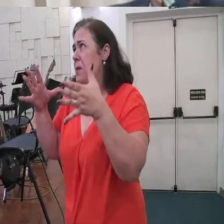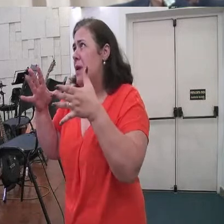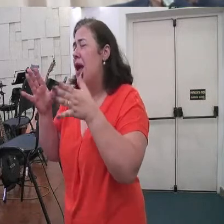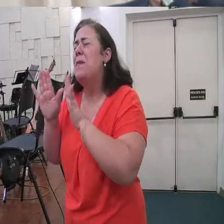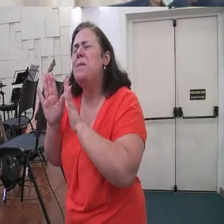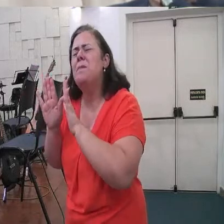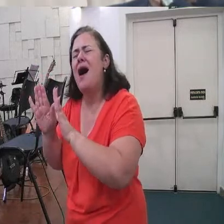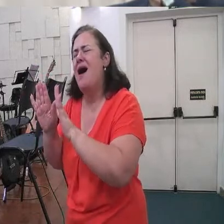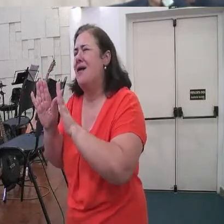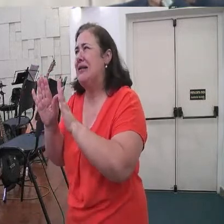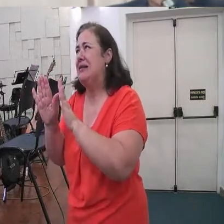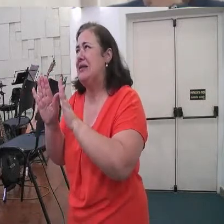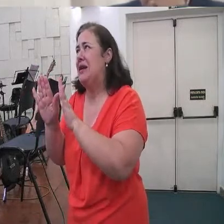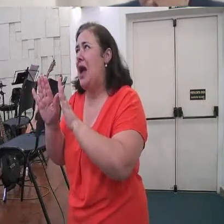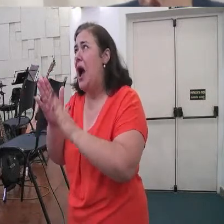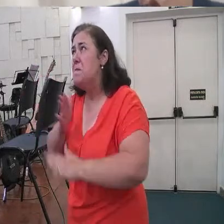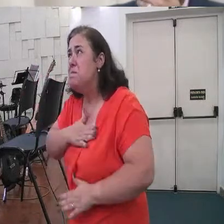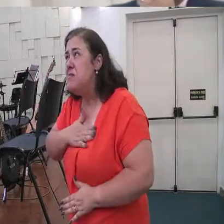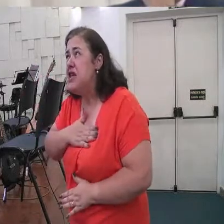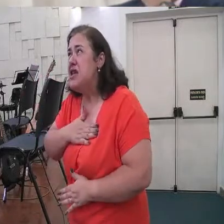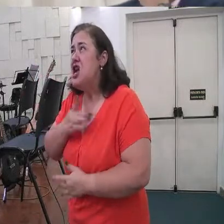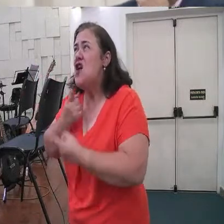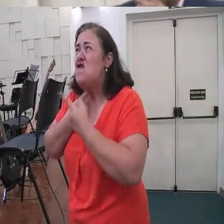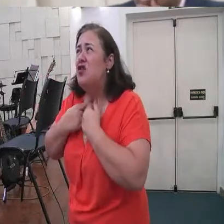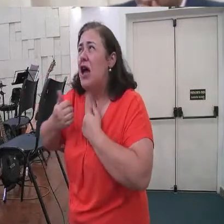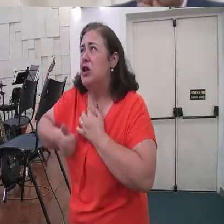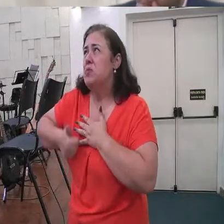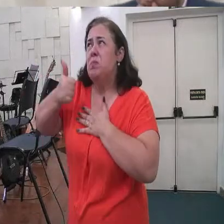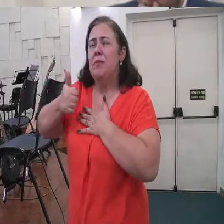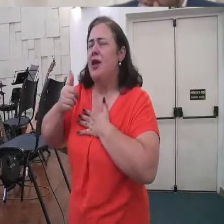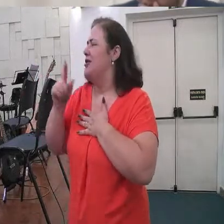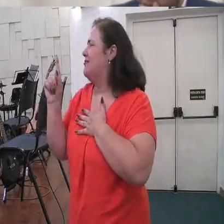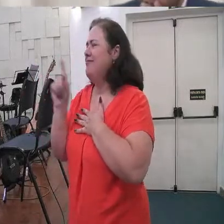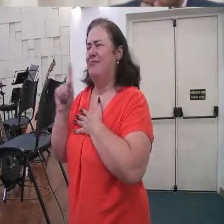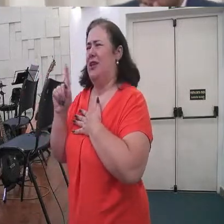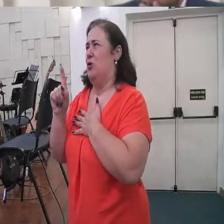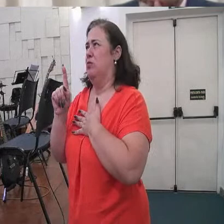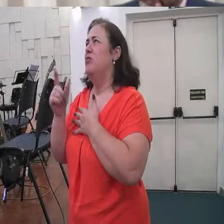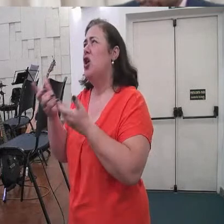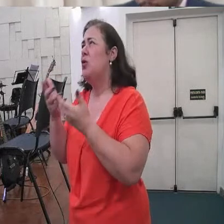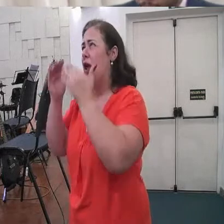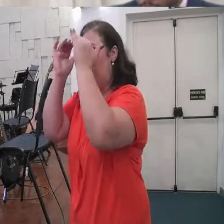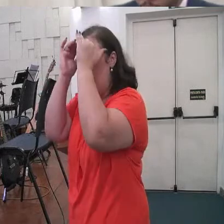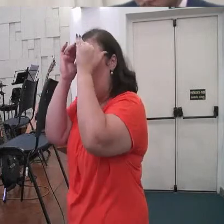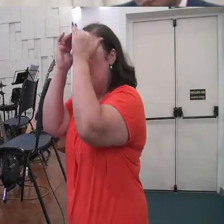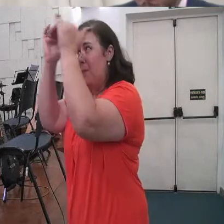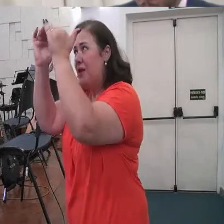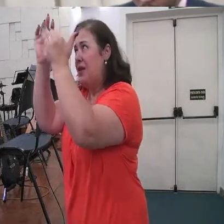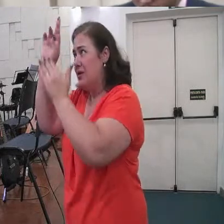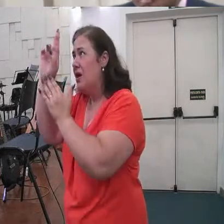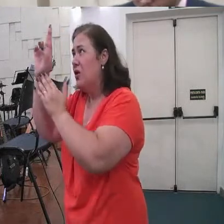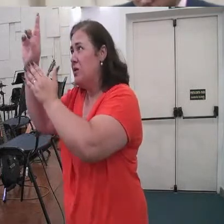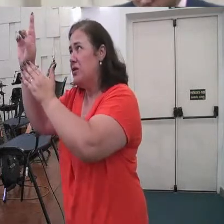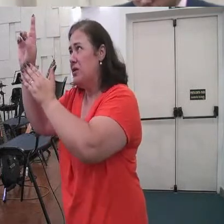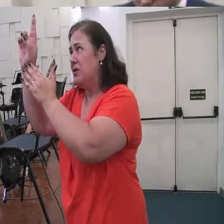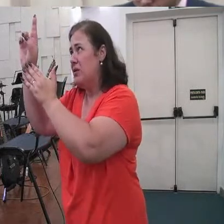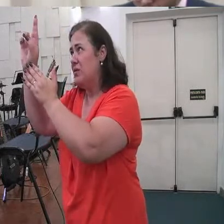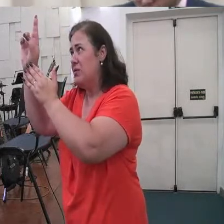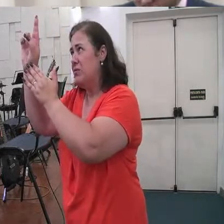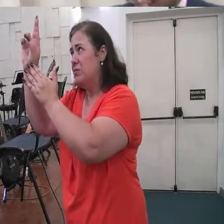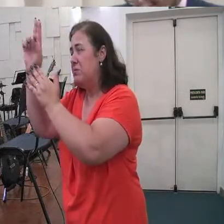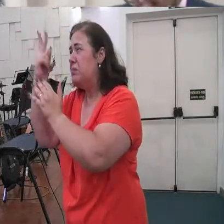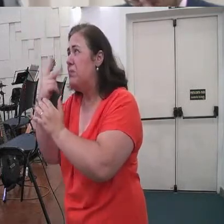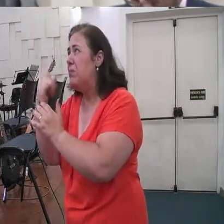Contudo, não se faça a minha vontade, e sim a tua. É a fé que aceita a vontade